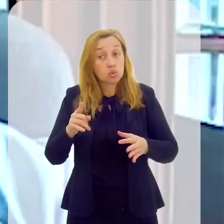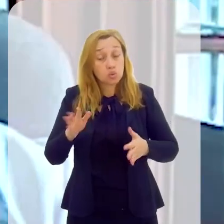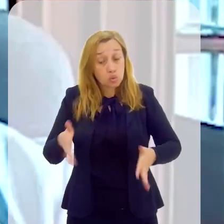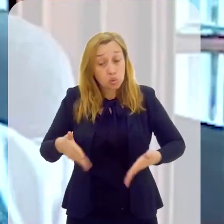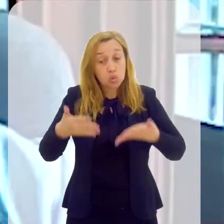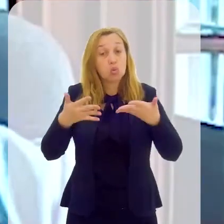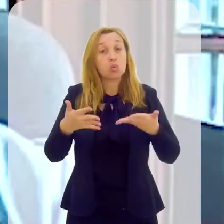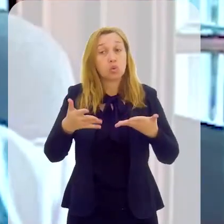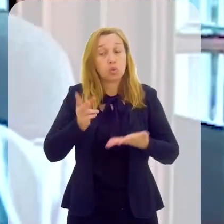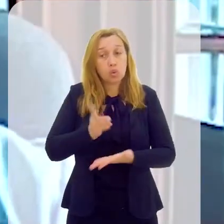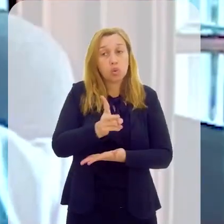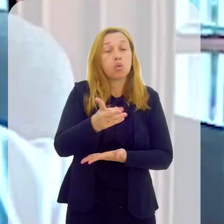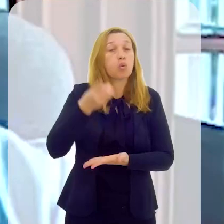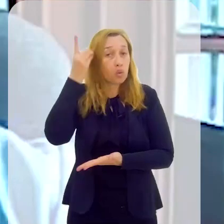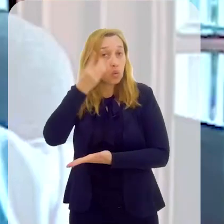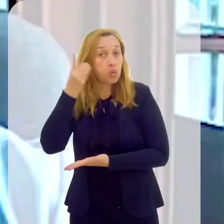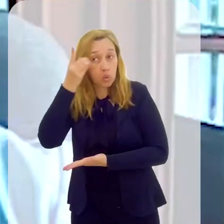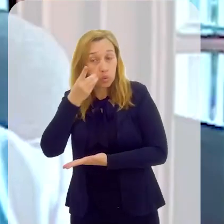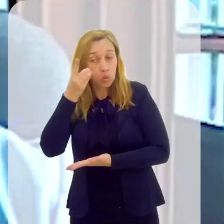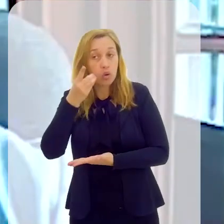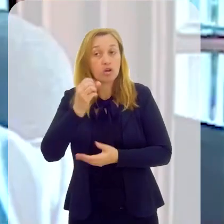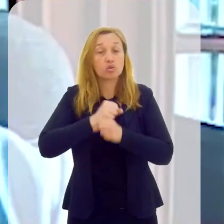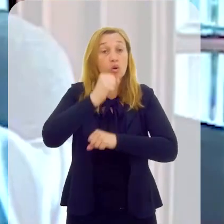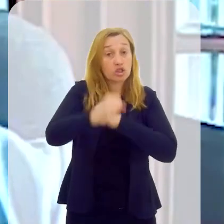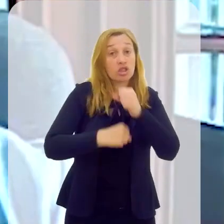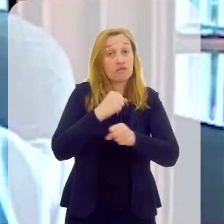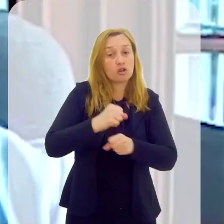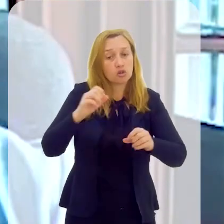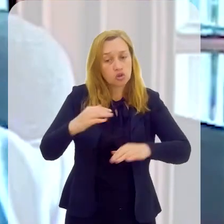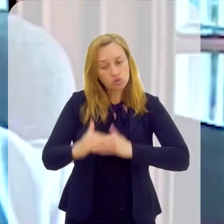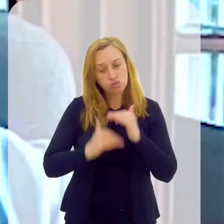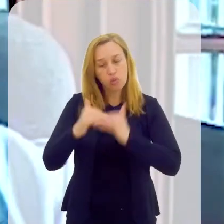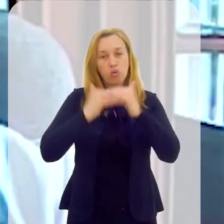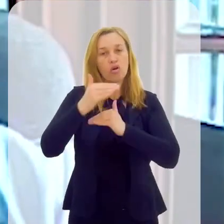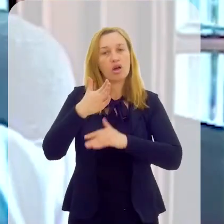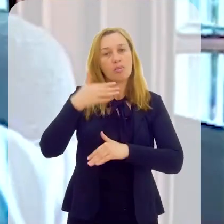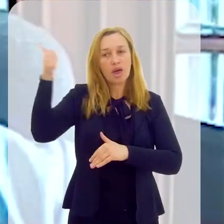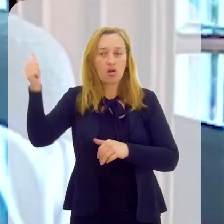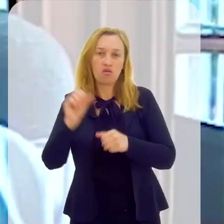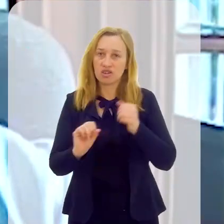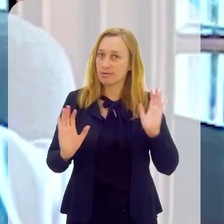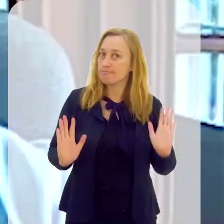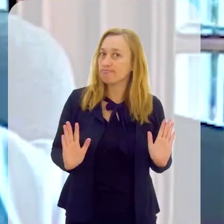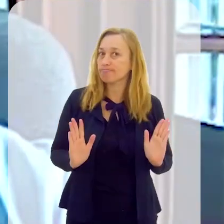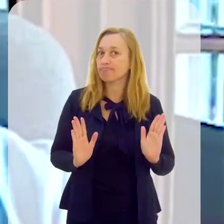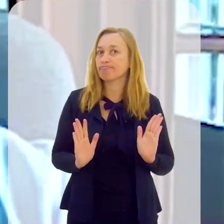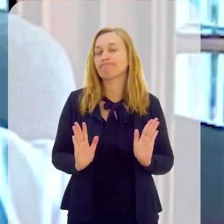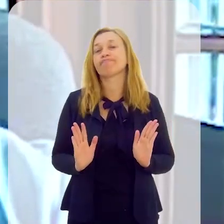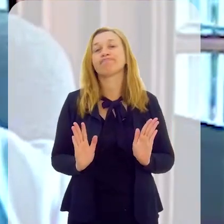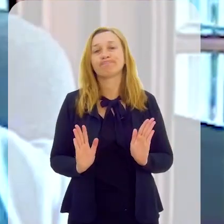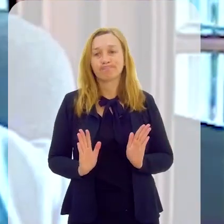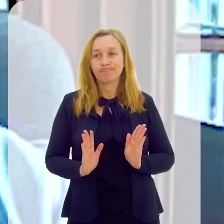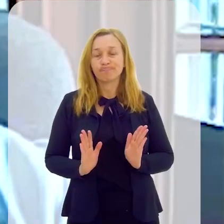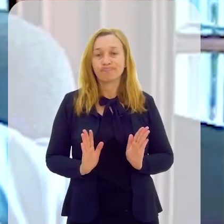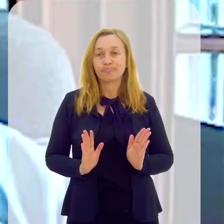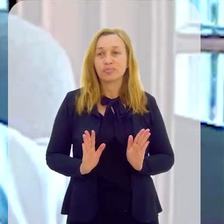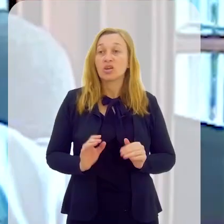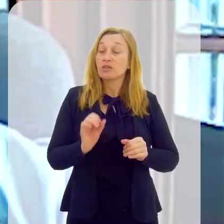que esse tem que ser o espírito também dos deputados dessa nova legislatura, de evoluir, de fazer melhor,